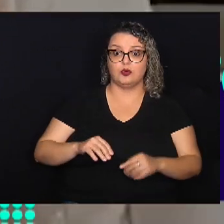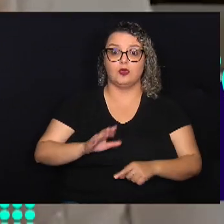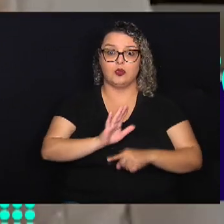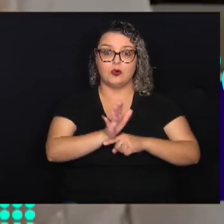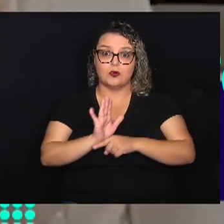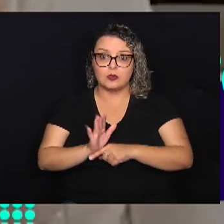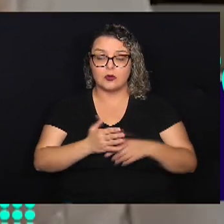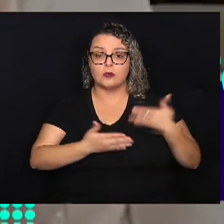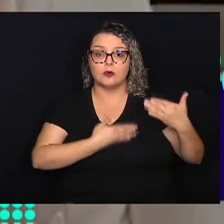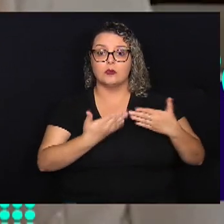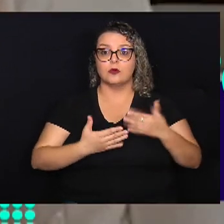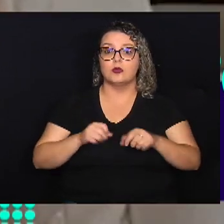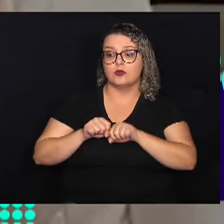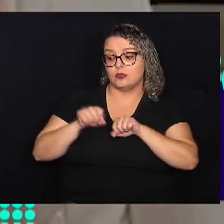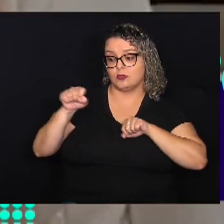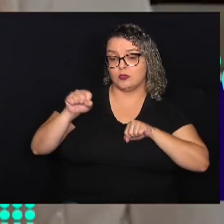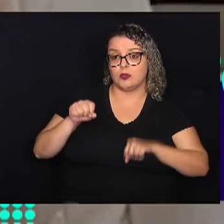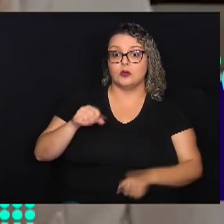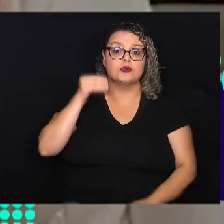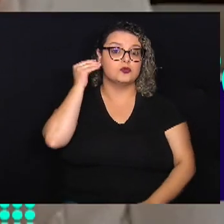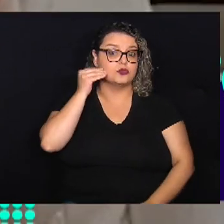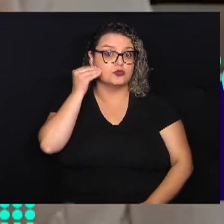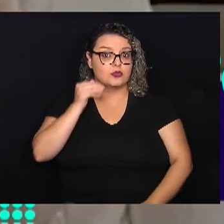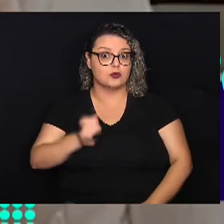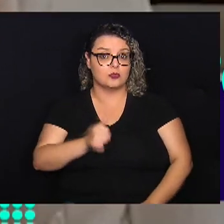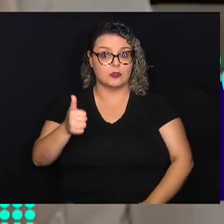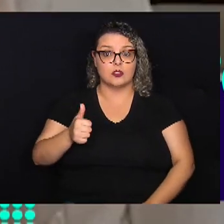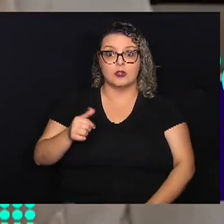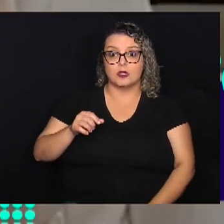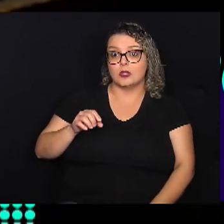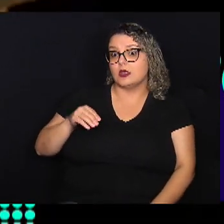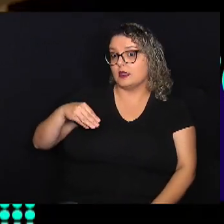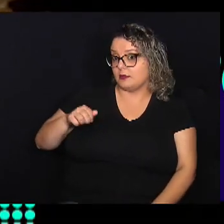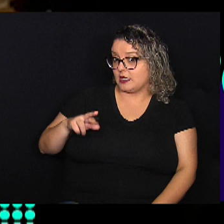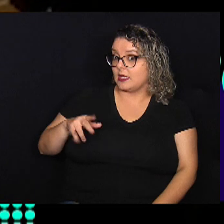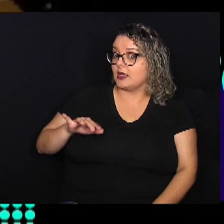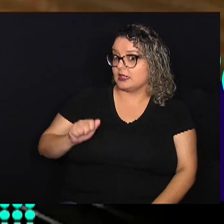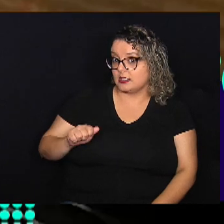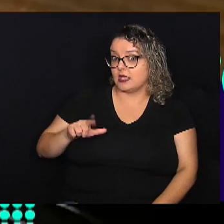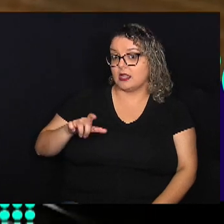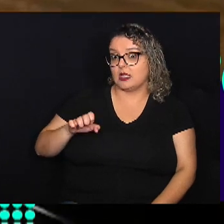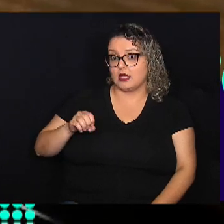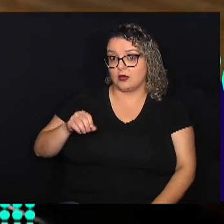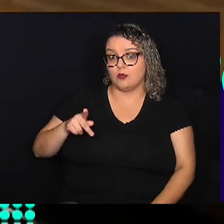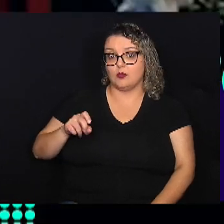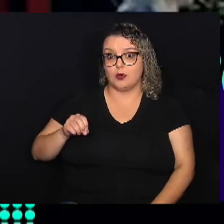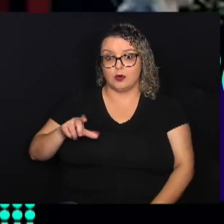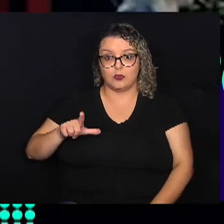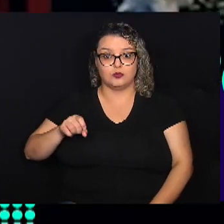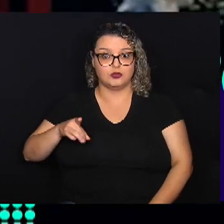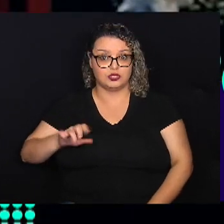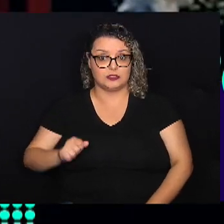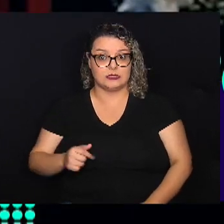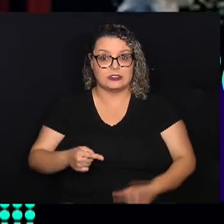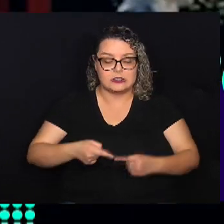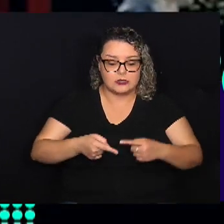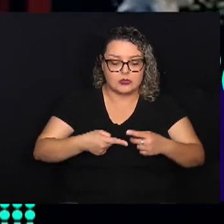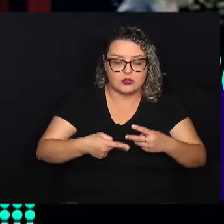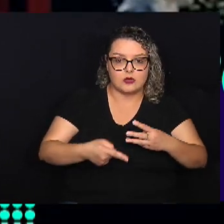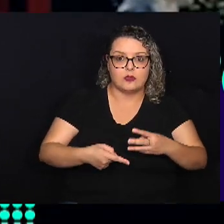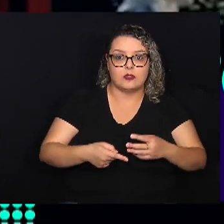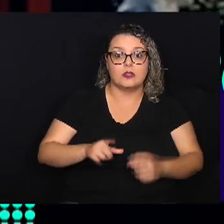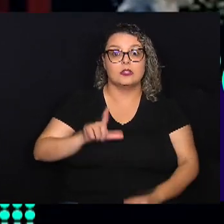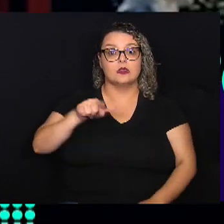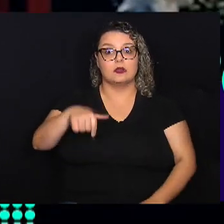trajetória heróica de Dom Pedro I e Dona Maria Leopoldina nas primeiras semanas que antecederam a proclamação